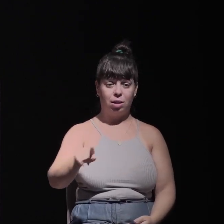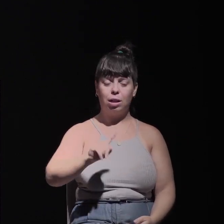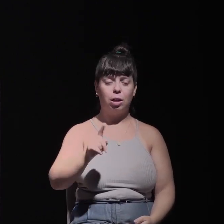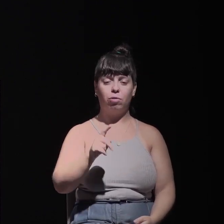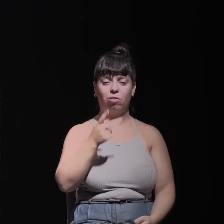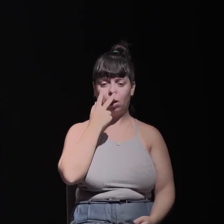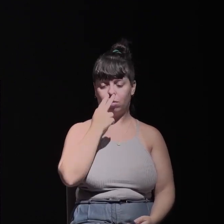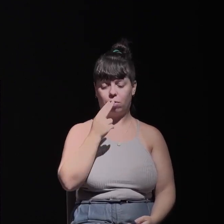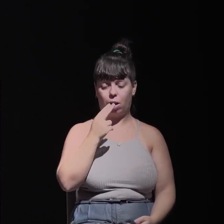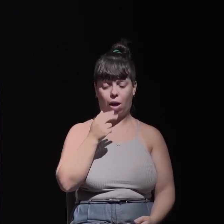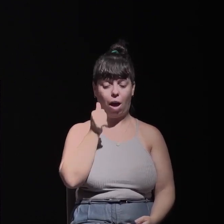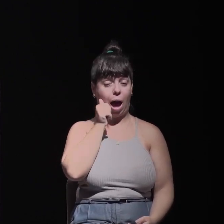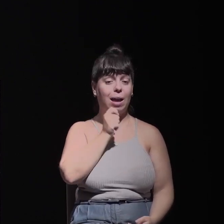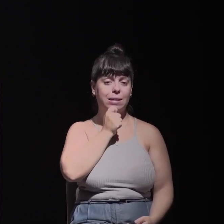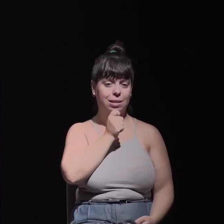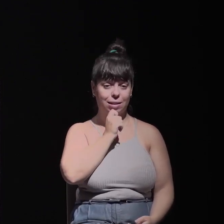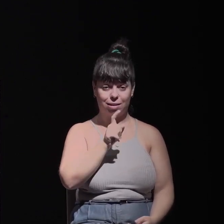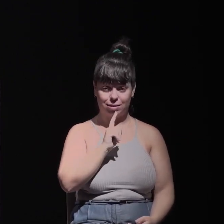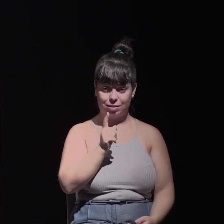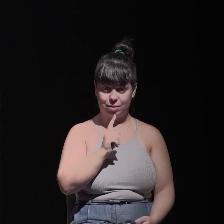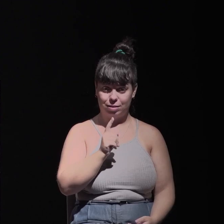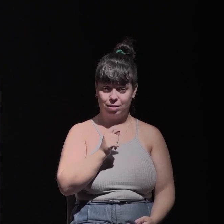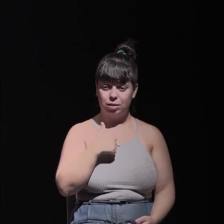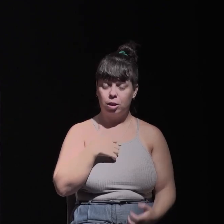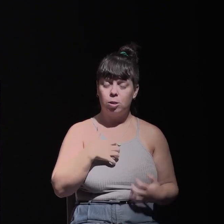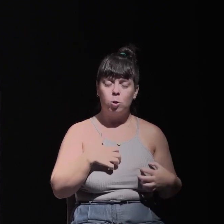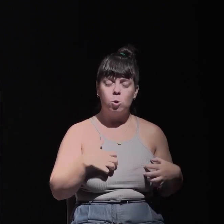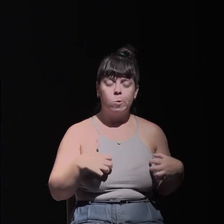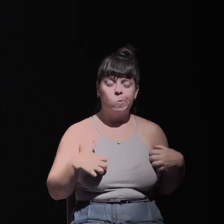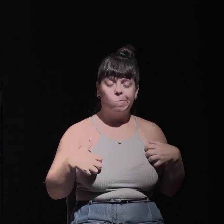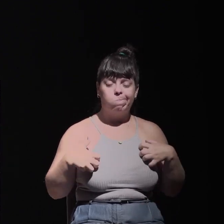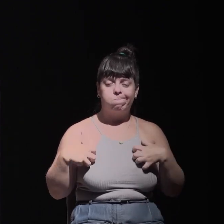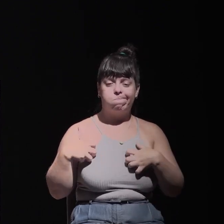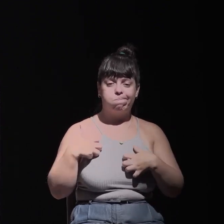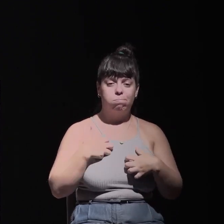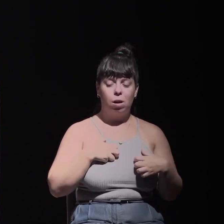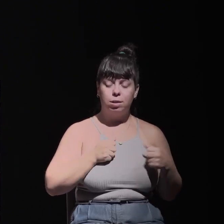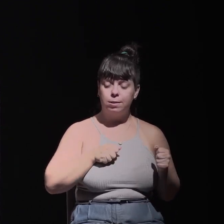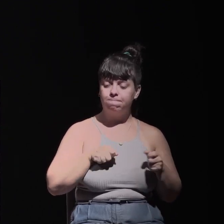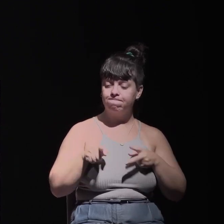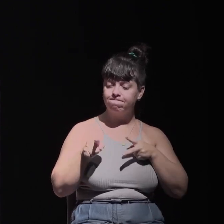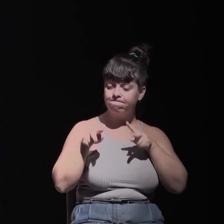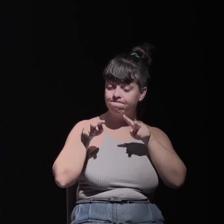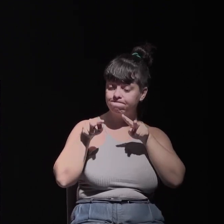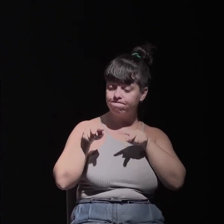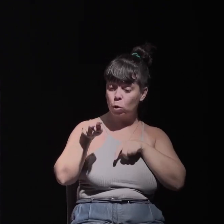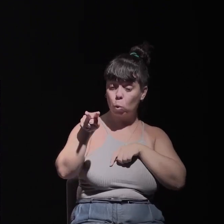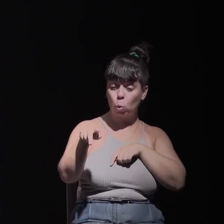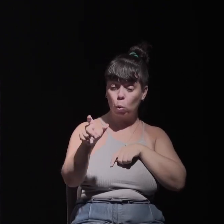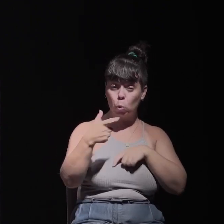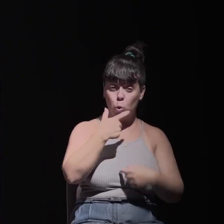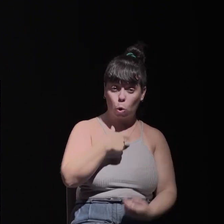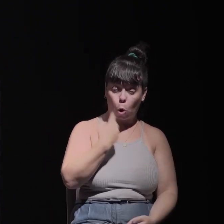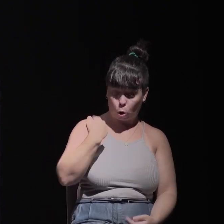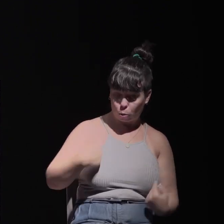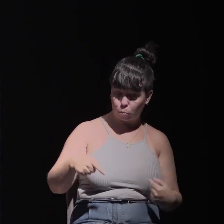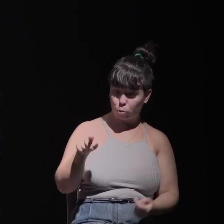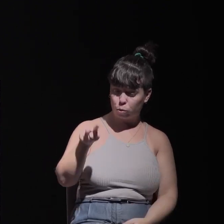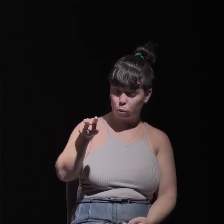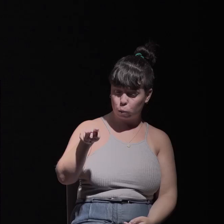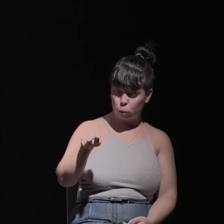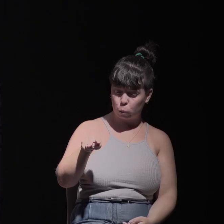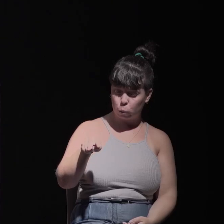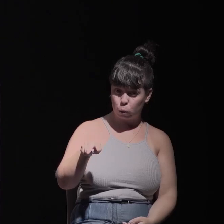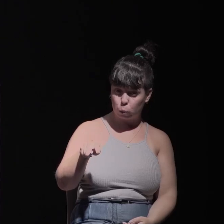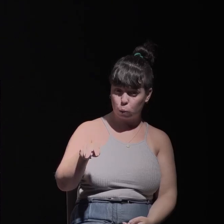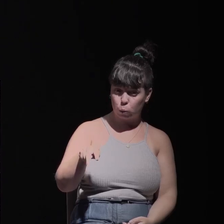aluna, que ficou bem mexida, assim, era incrível ver no corpo dela o reflexo dessa recuperação